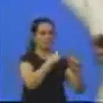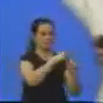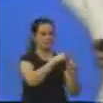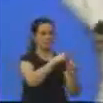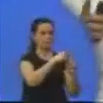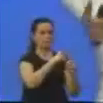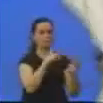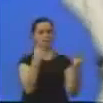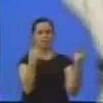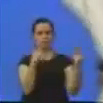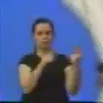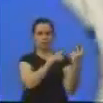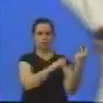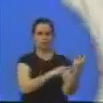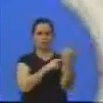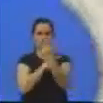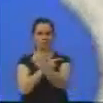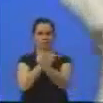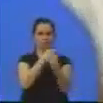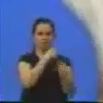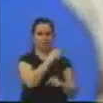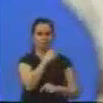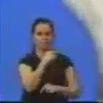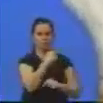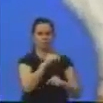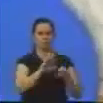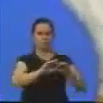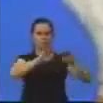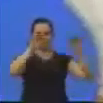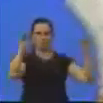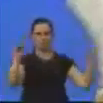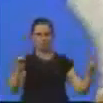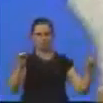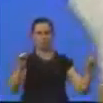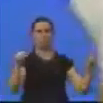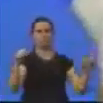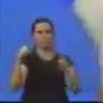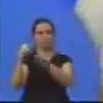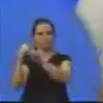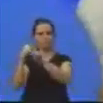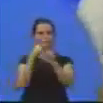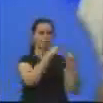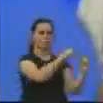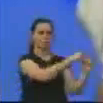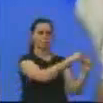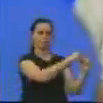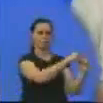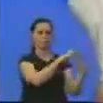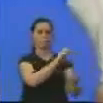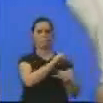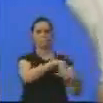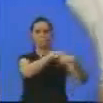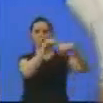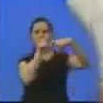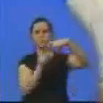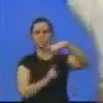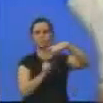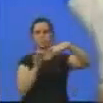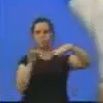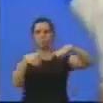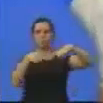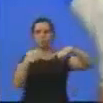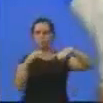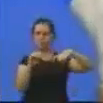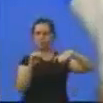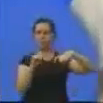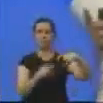ter entre as raízes negativo. Fora das raízes, positivo. Concavidade da função. Então, o que acontece com a nossa